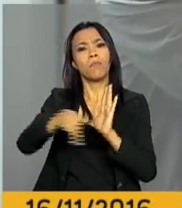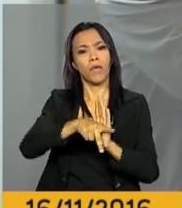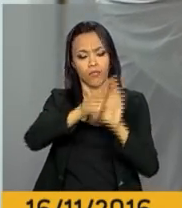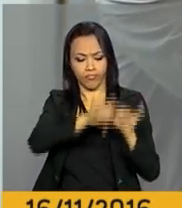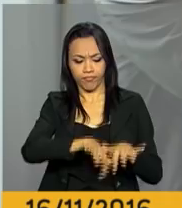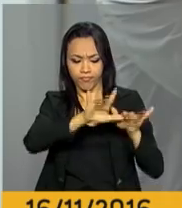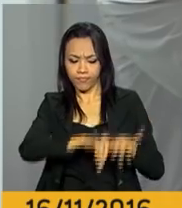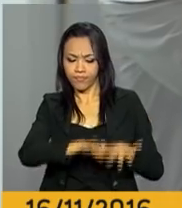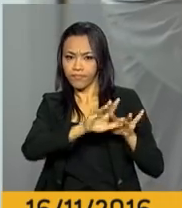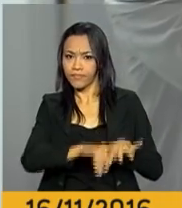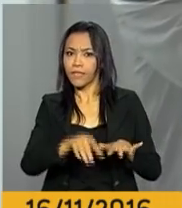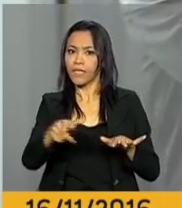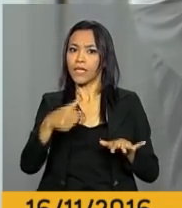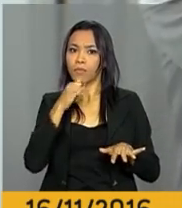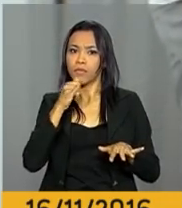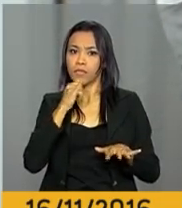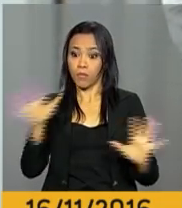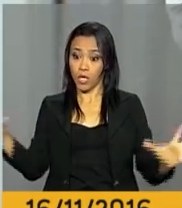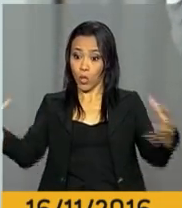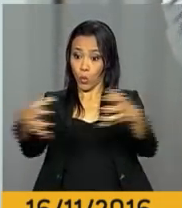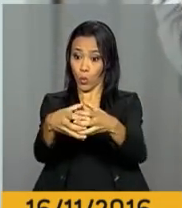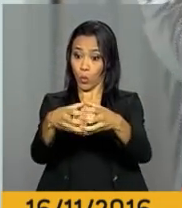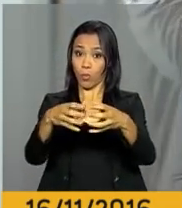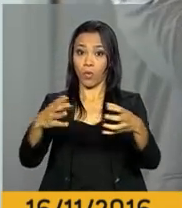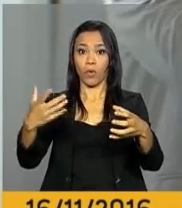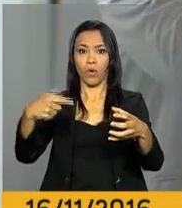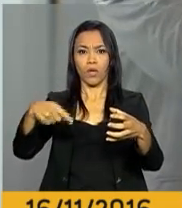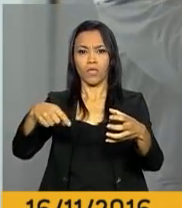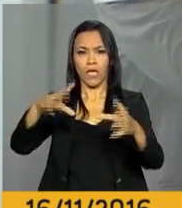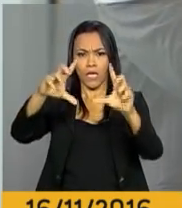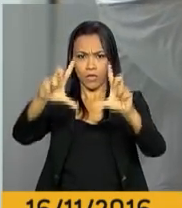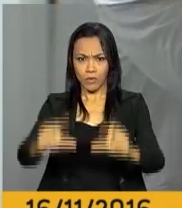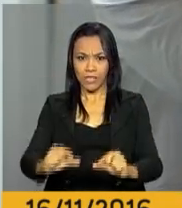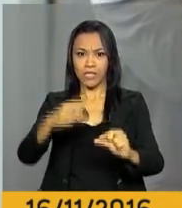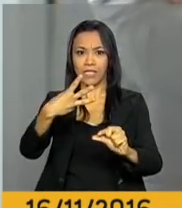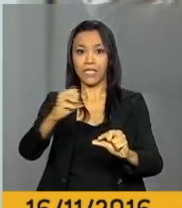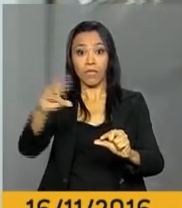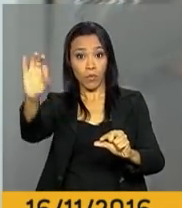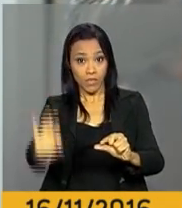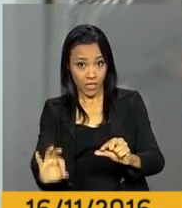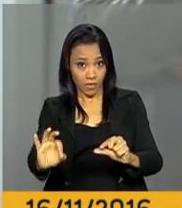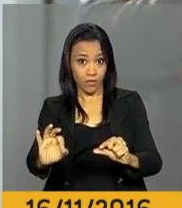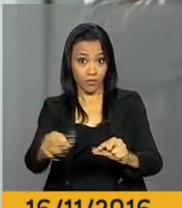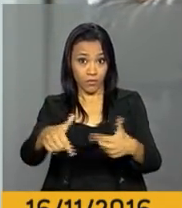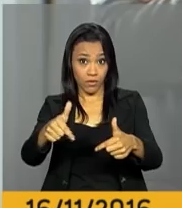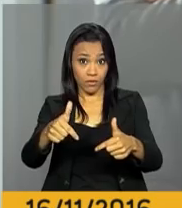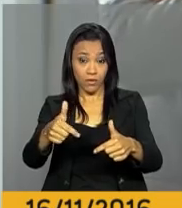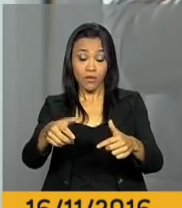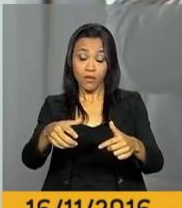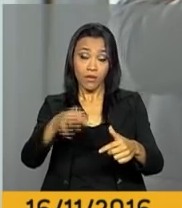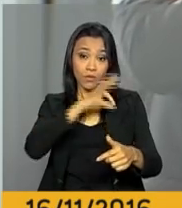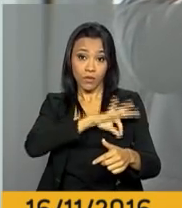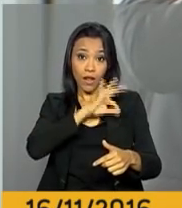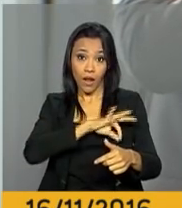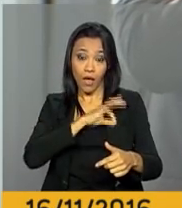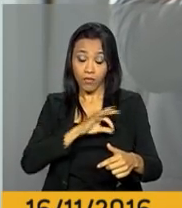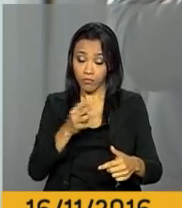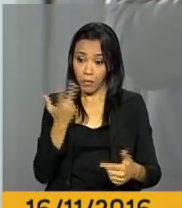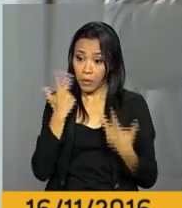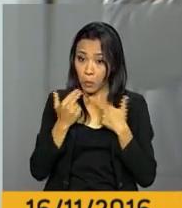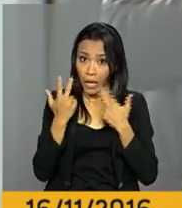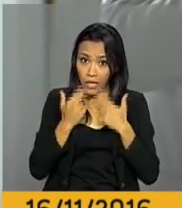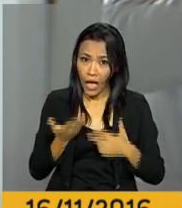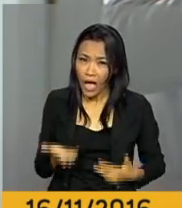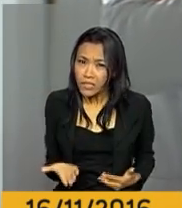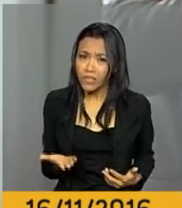permitia que, em convenção coletiva, se reduzisse 30% do salário. Portanto, uma coisa com uma naturalidade extraordinária. O